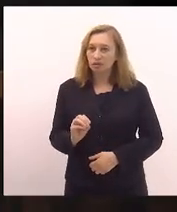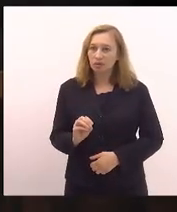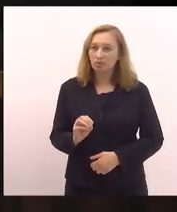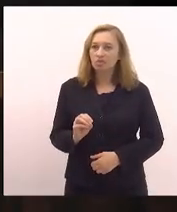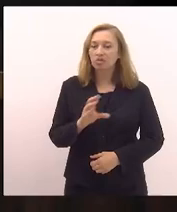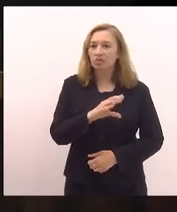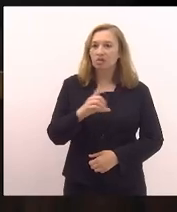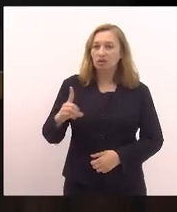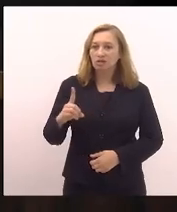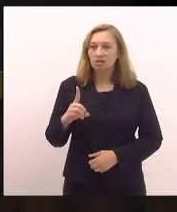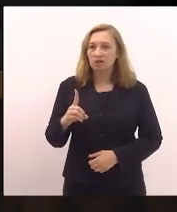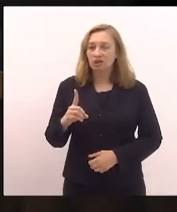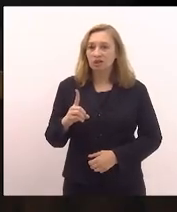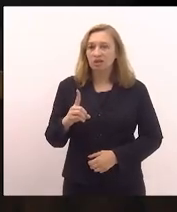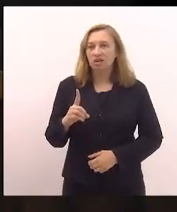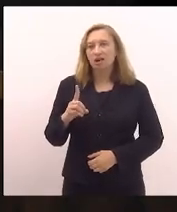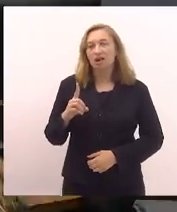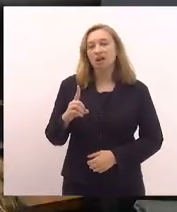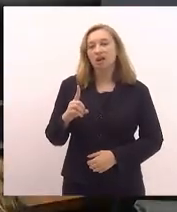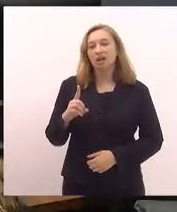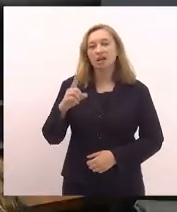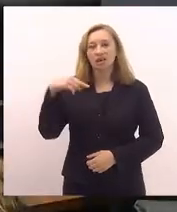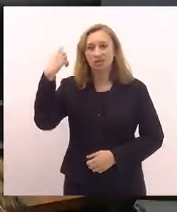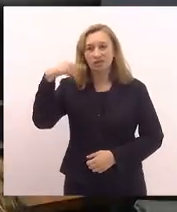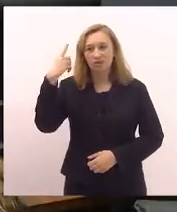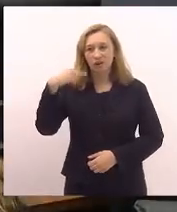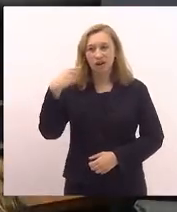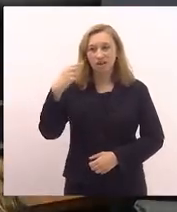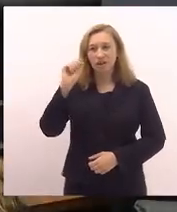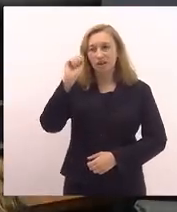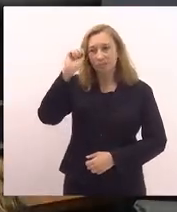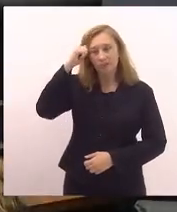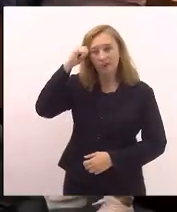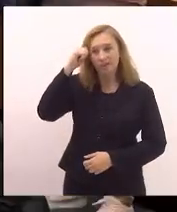da Advocacia Preta Carioca.